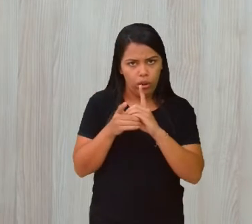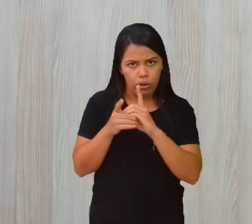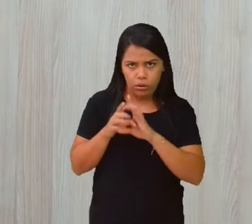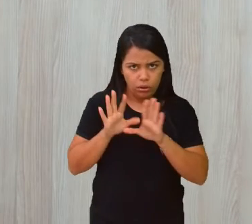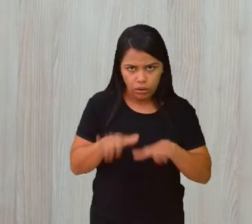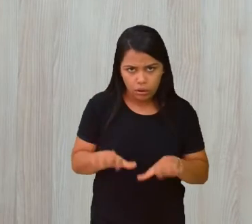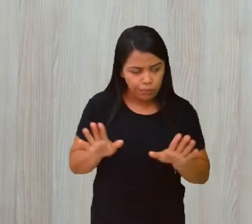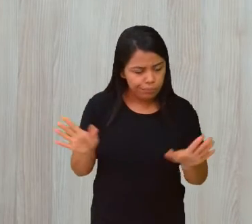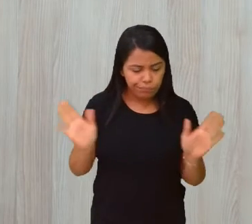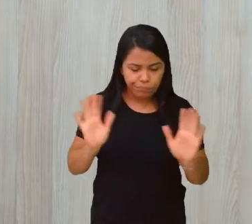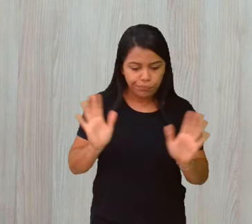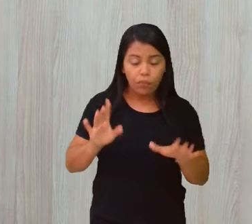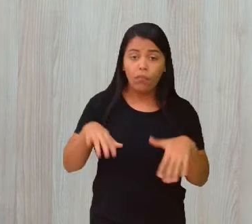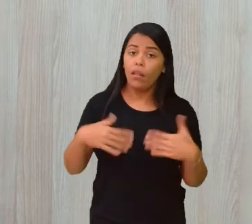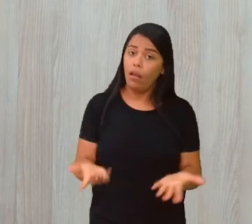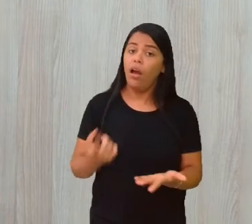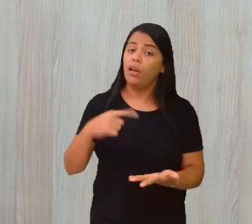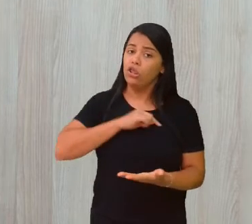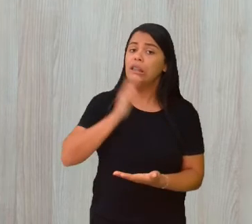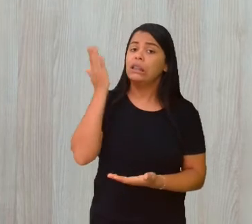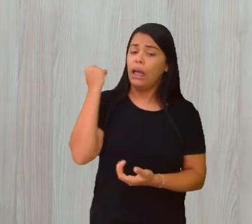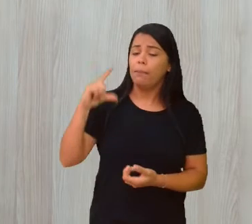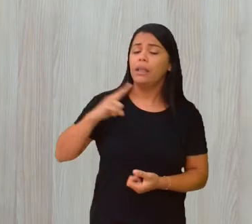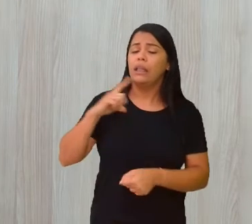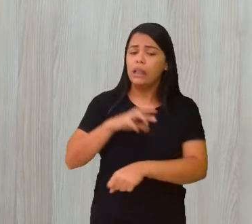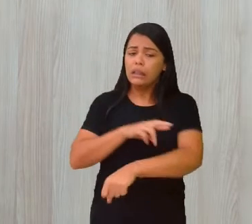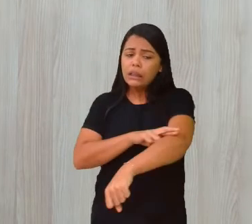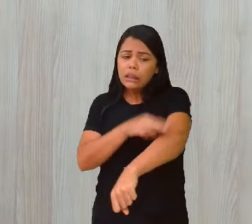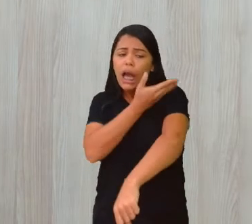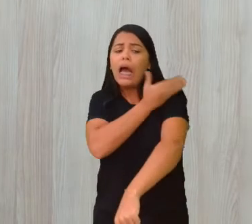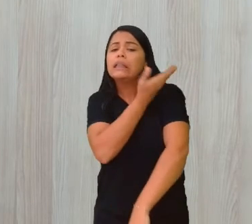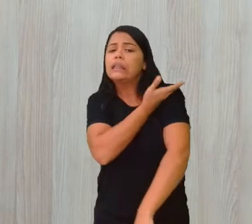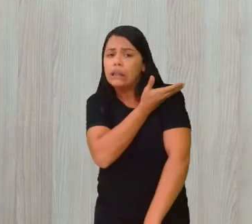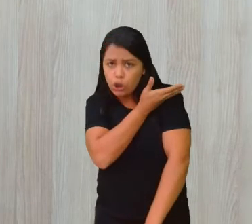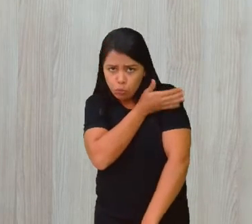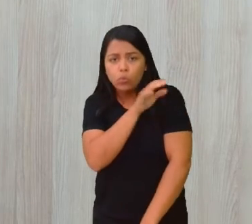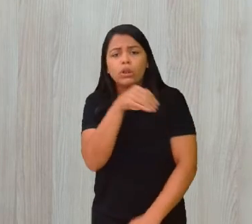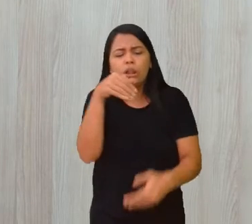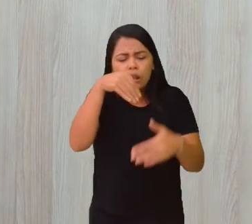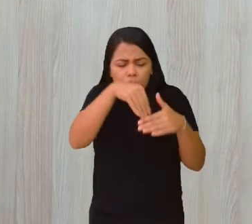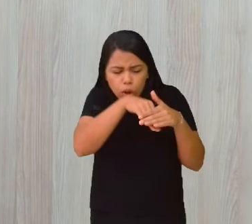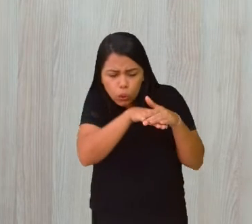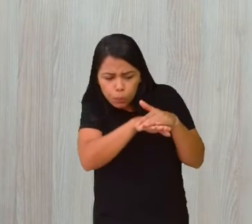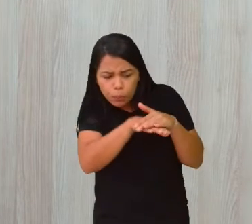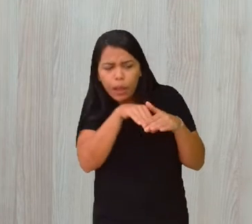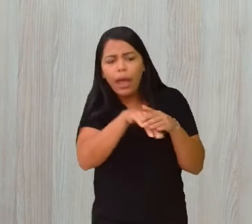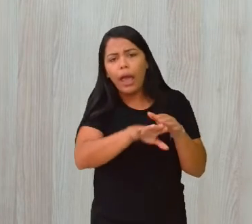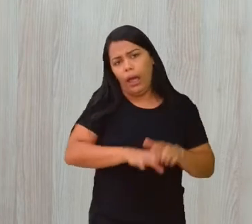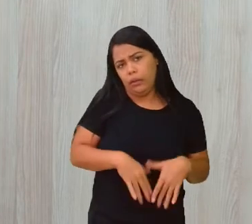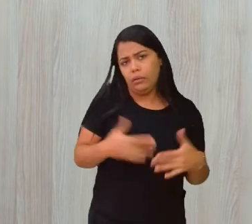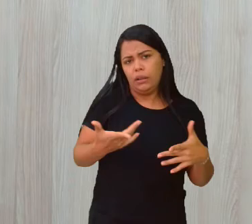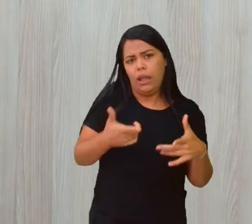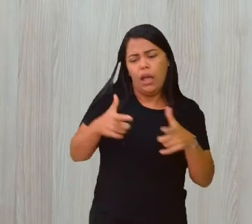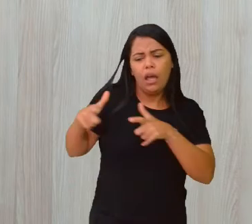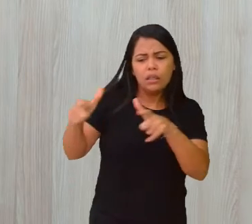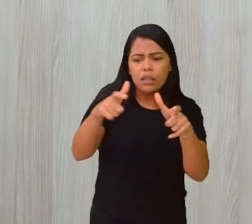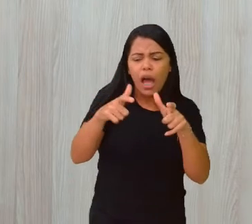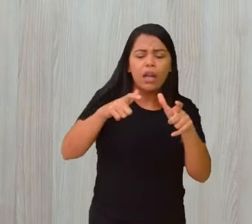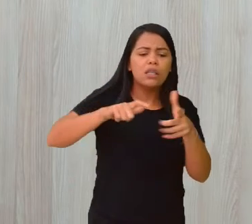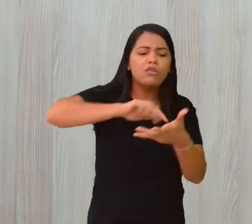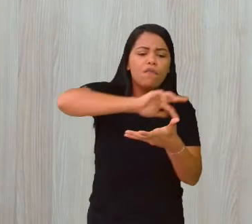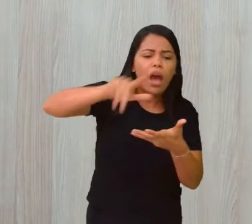gente sabe que existe um racismo estrutural, As instituições estão aí impregnadas ainda,